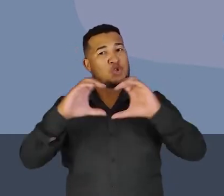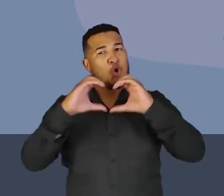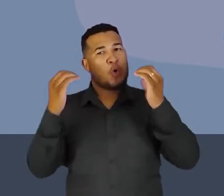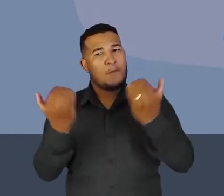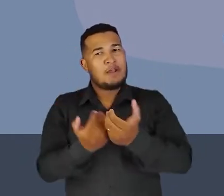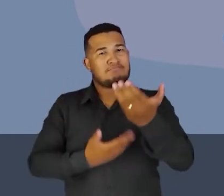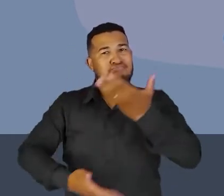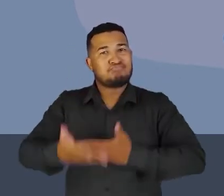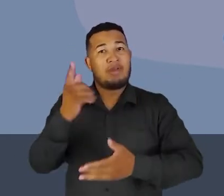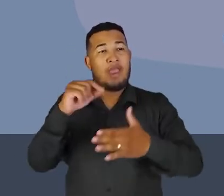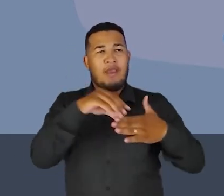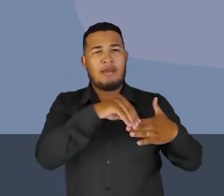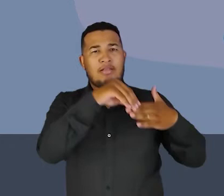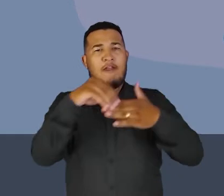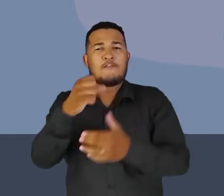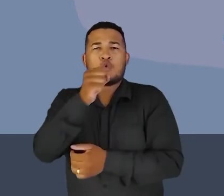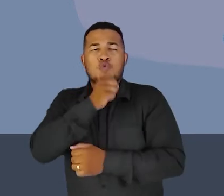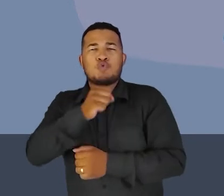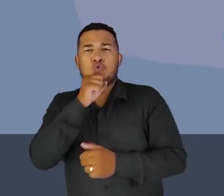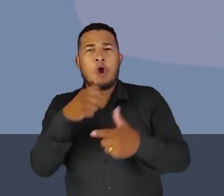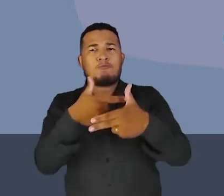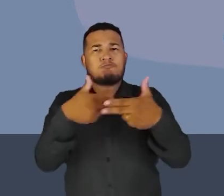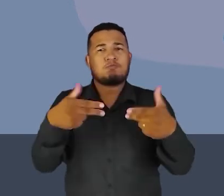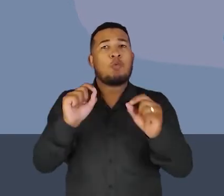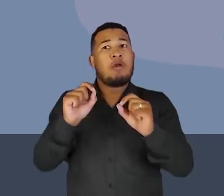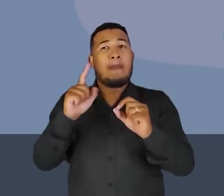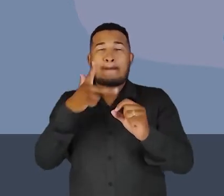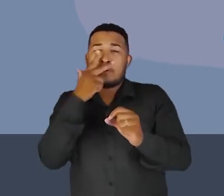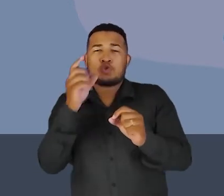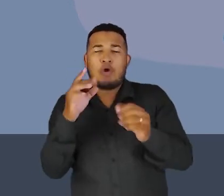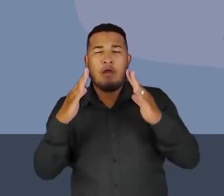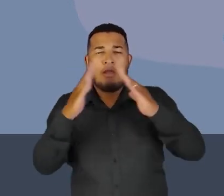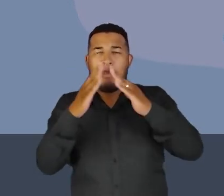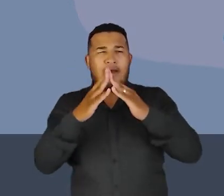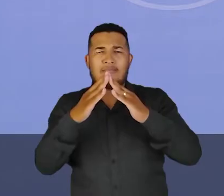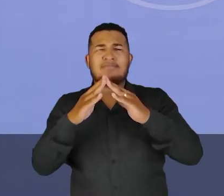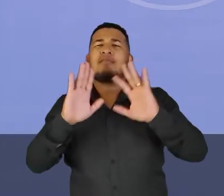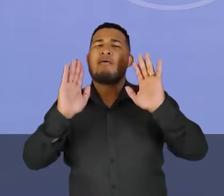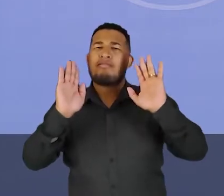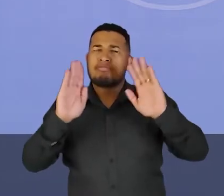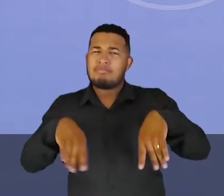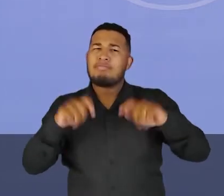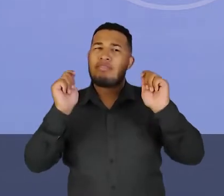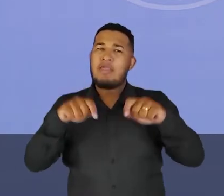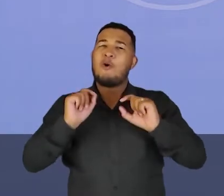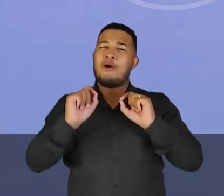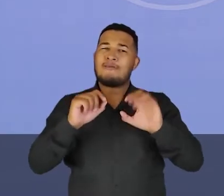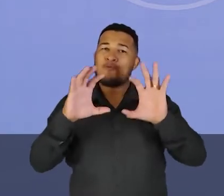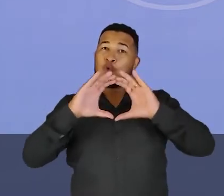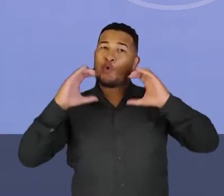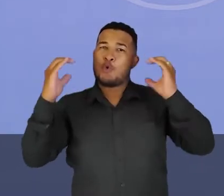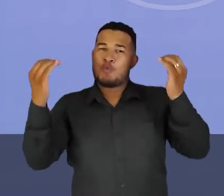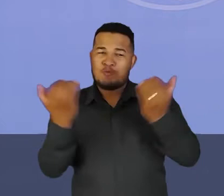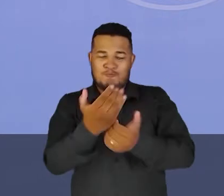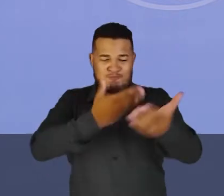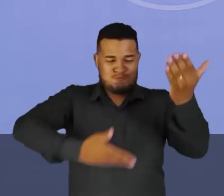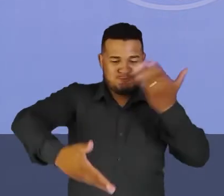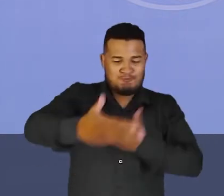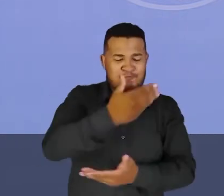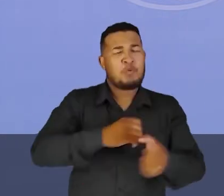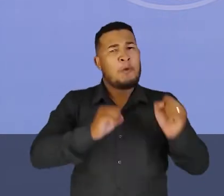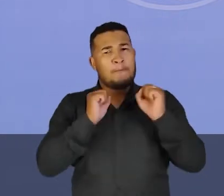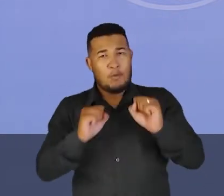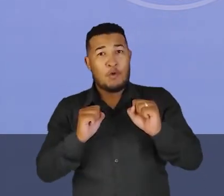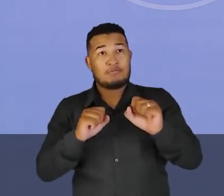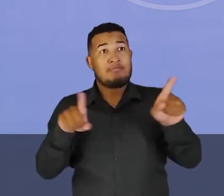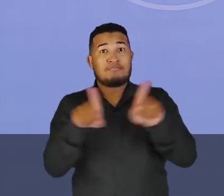você levar o idoso, a idosa, para além da sua casa, para fazer parte da comunidade, entendeu? E